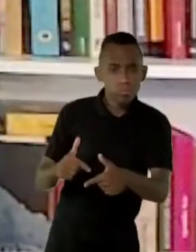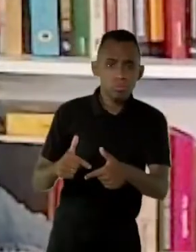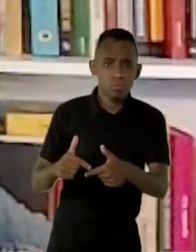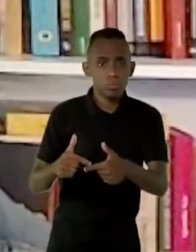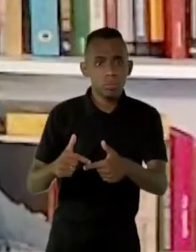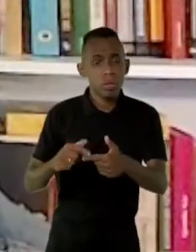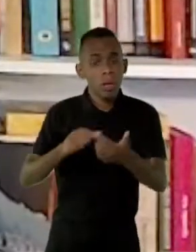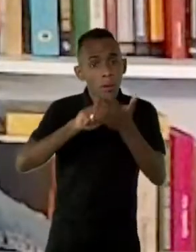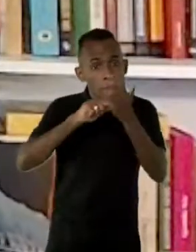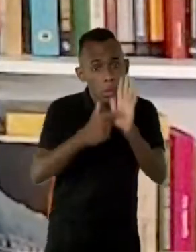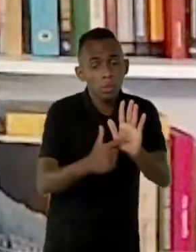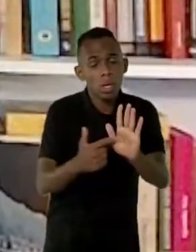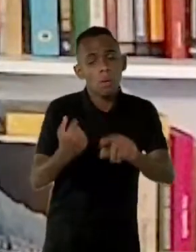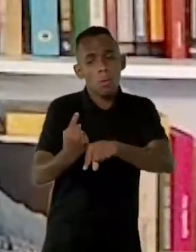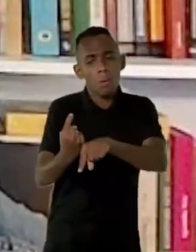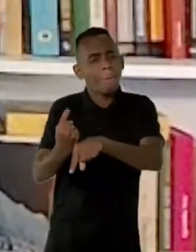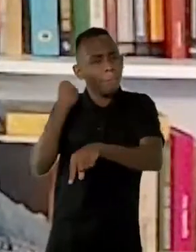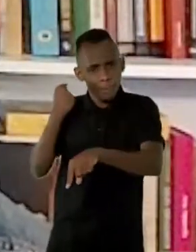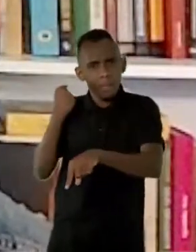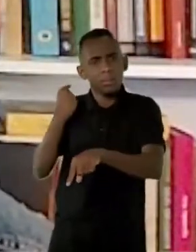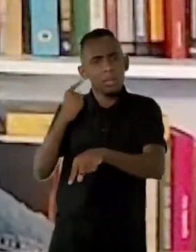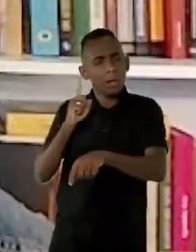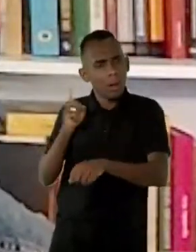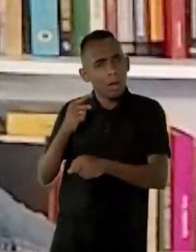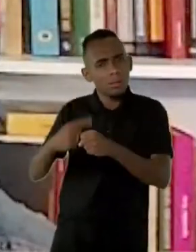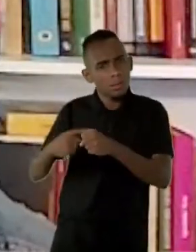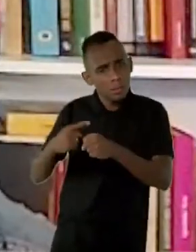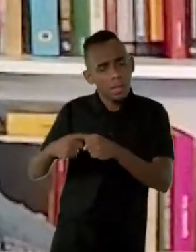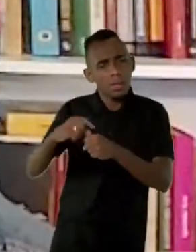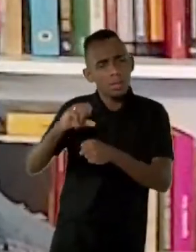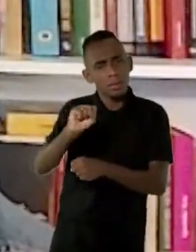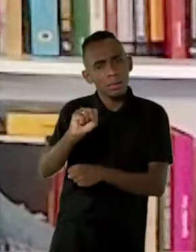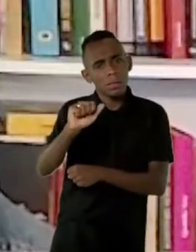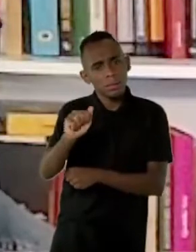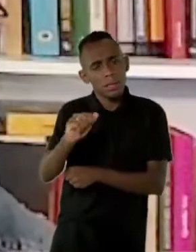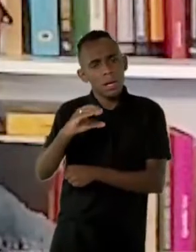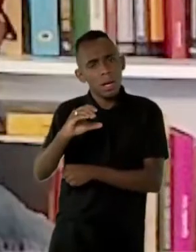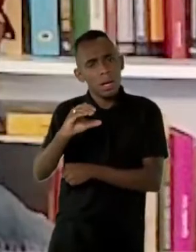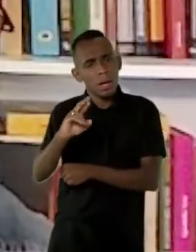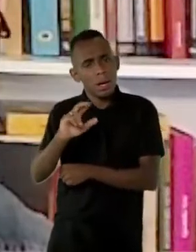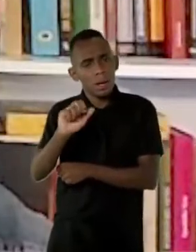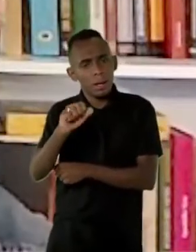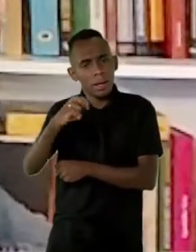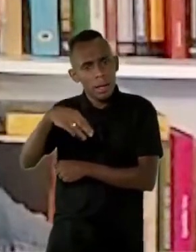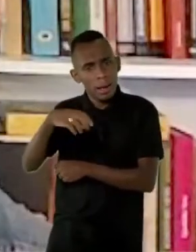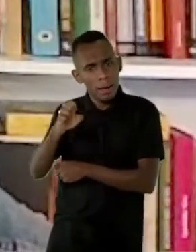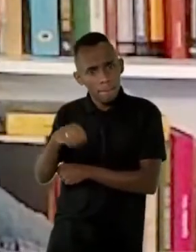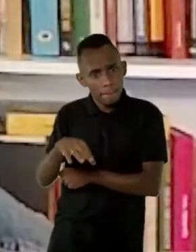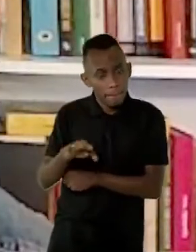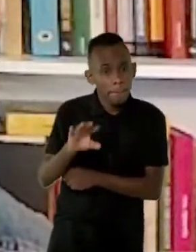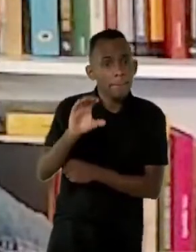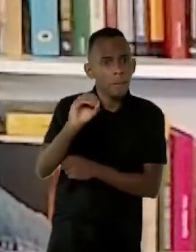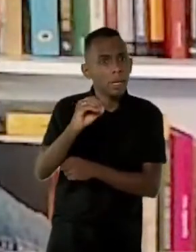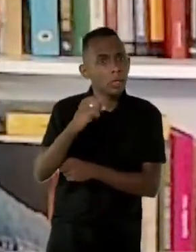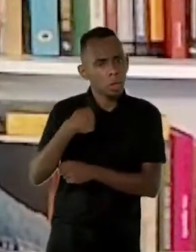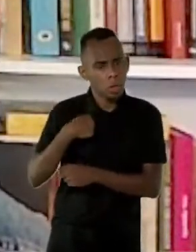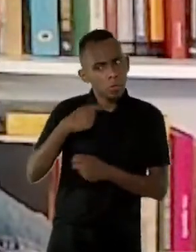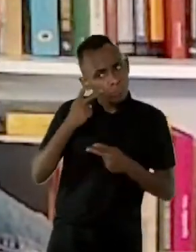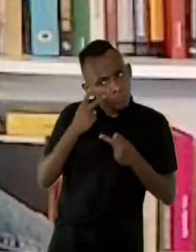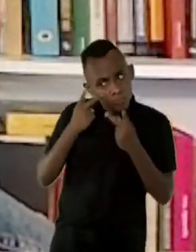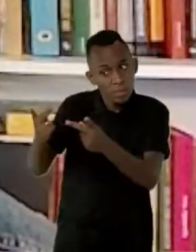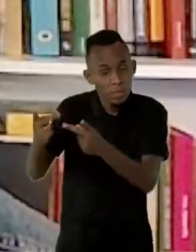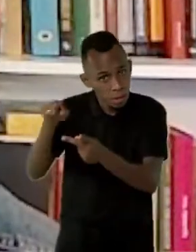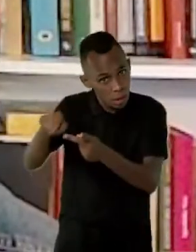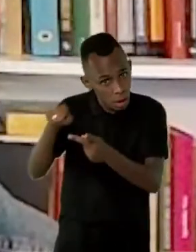recontar o seu passado em Sacramento, cidade que eu visitei várias vezes, para poder entender um pouco mais sobre a